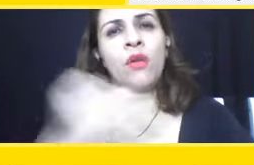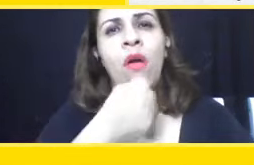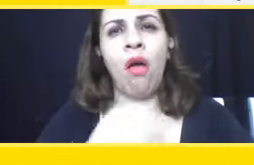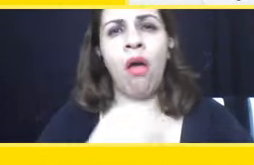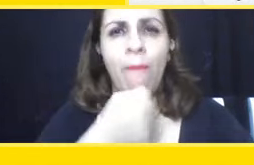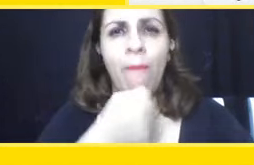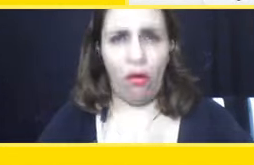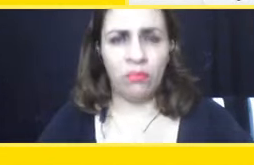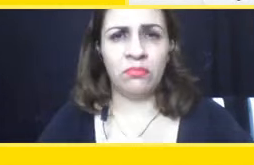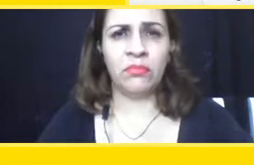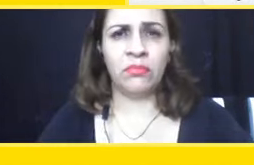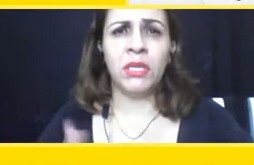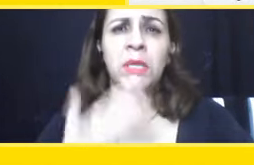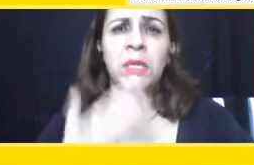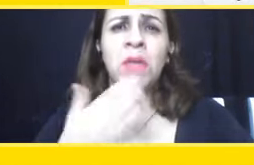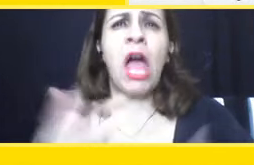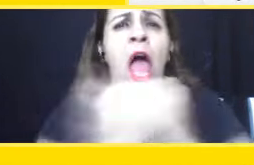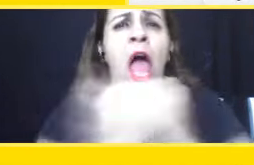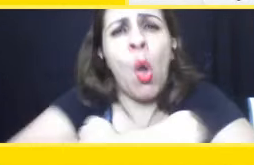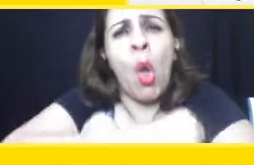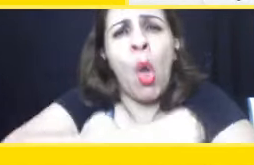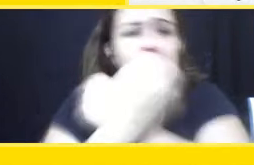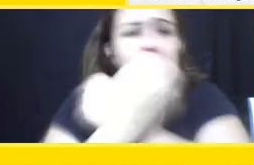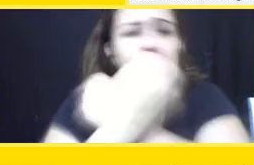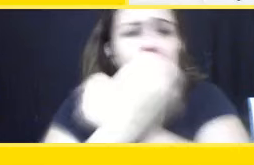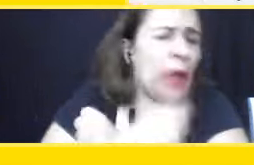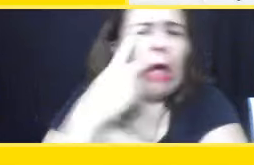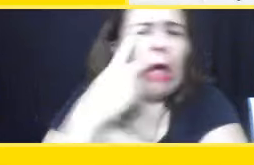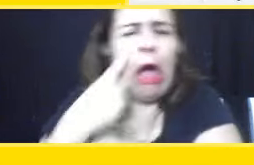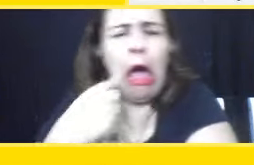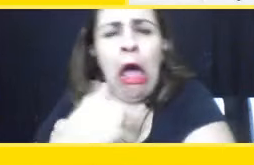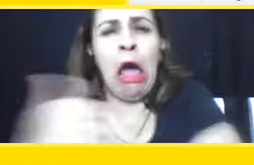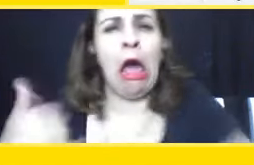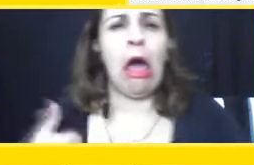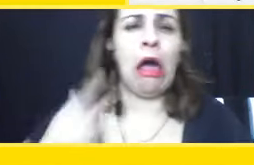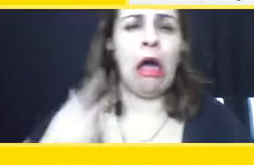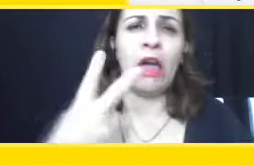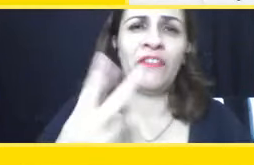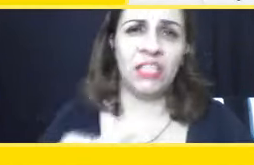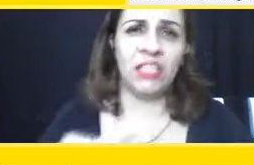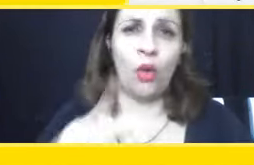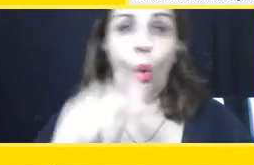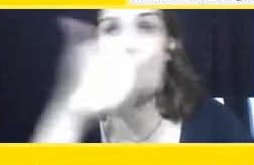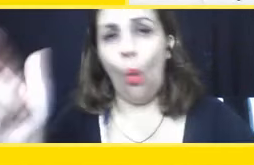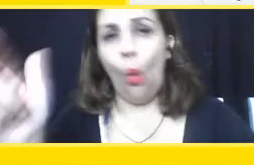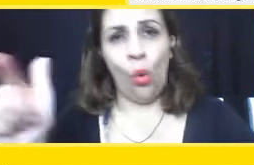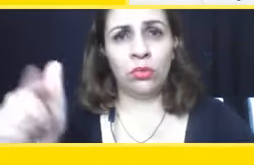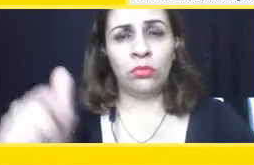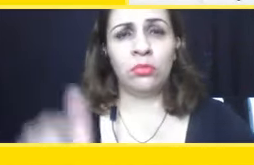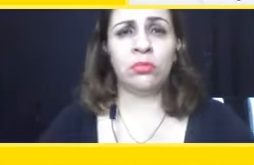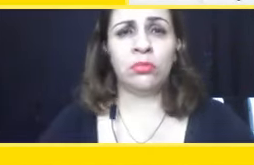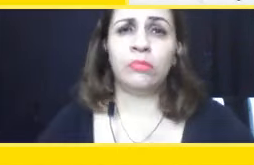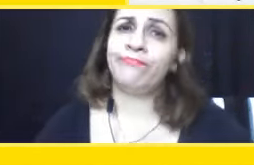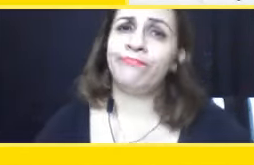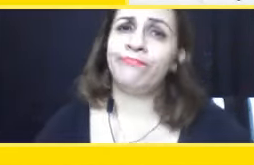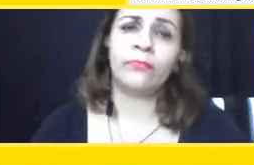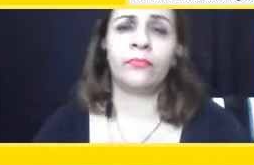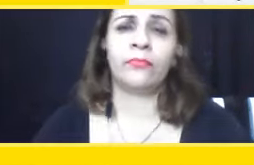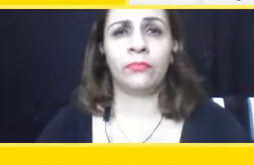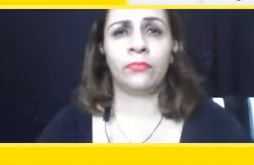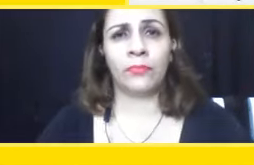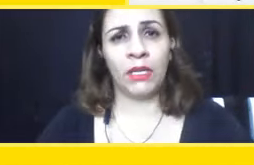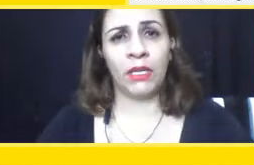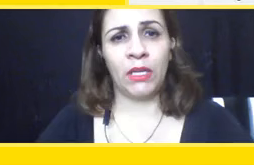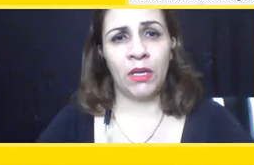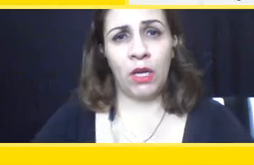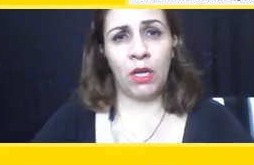autista pedia para se acorrentar com 27 anos e um outro autista sendo aí, participando